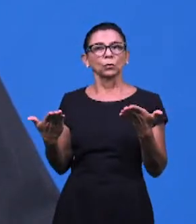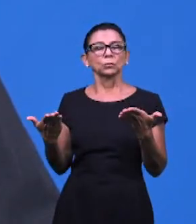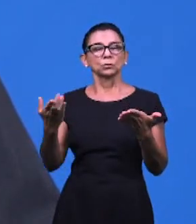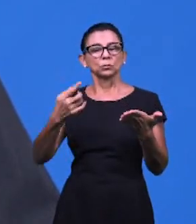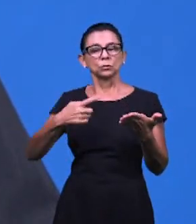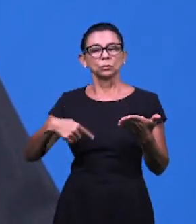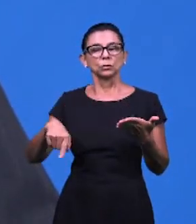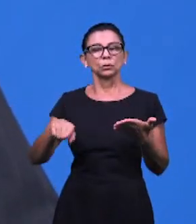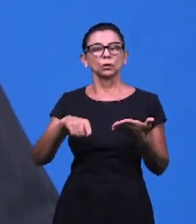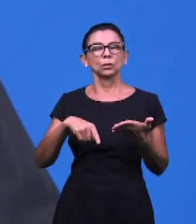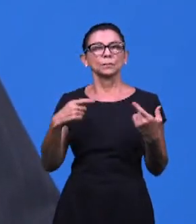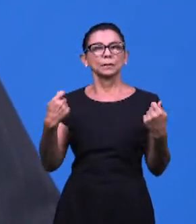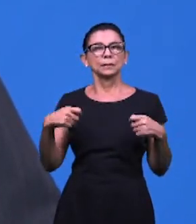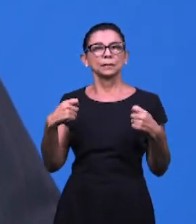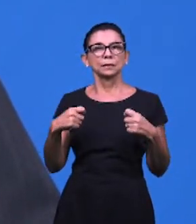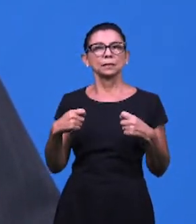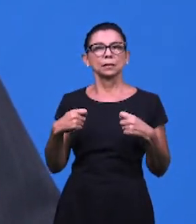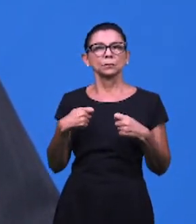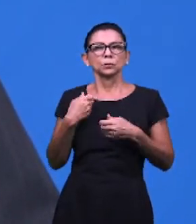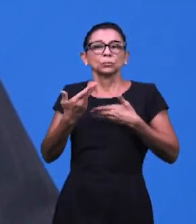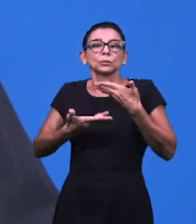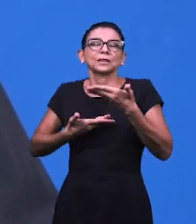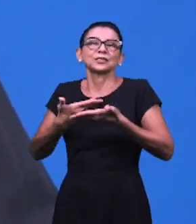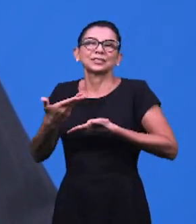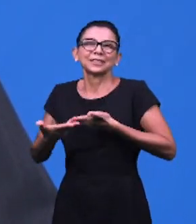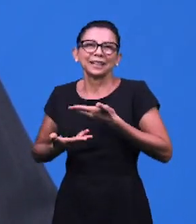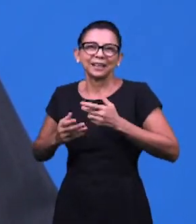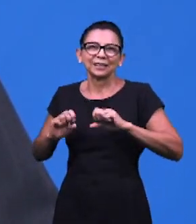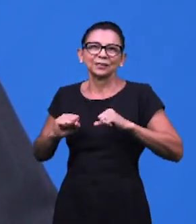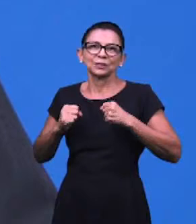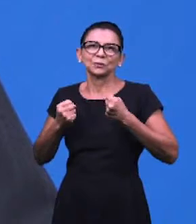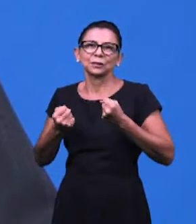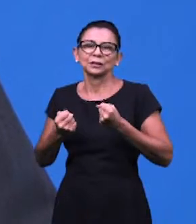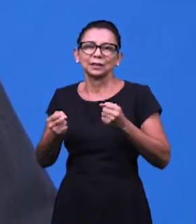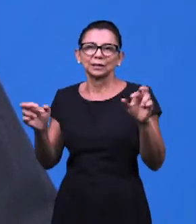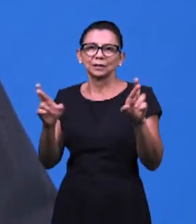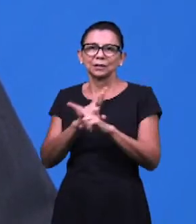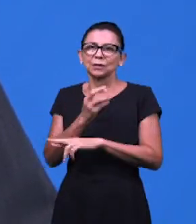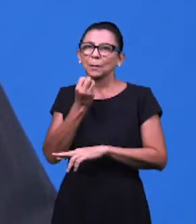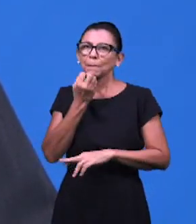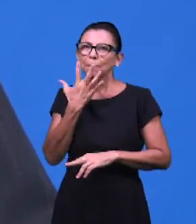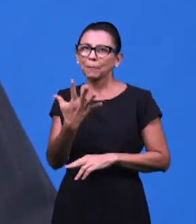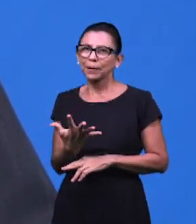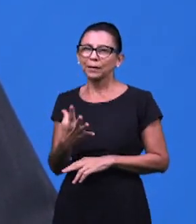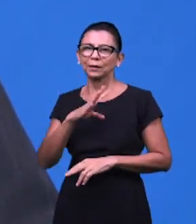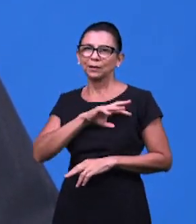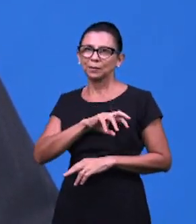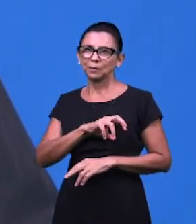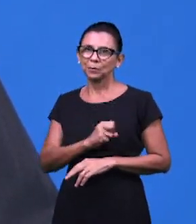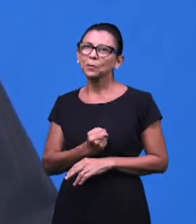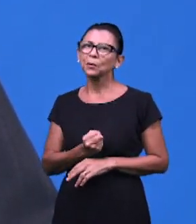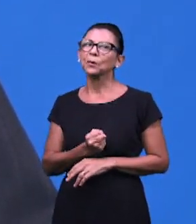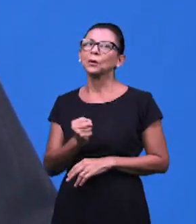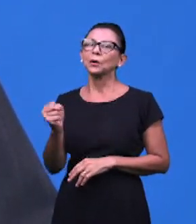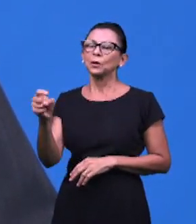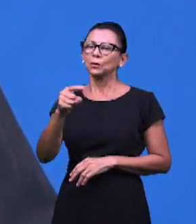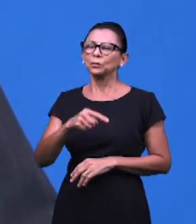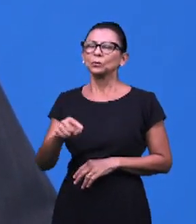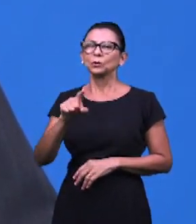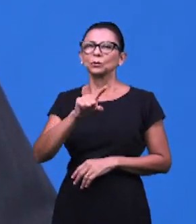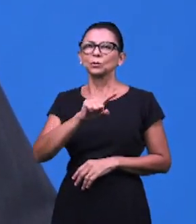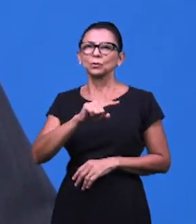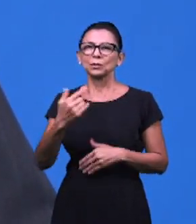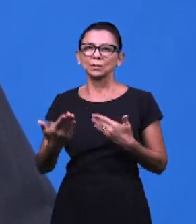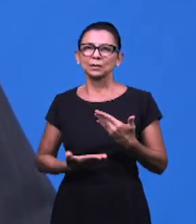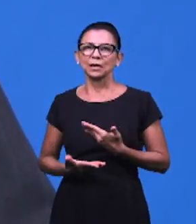e dedicação que devemos ter na igreja, com os nossos irmãos na igreja. Muito bem colocado pela nossa irmã Carla,